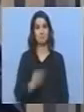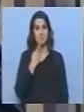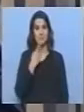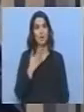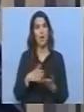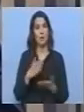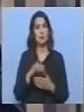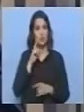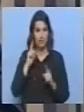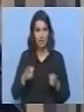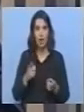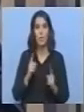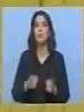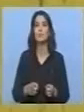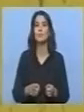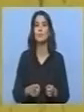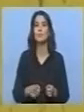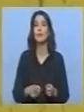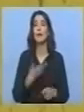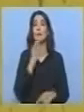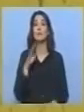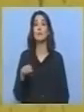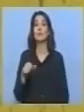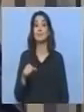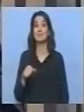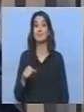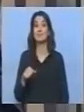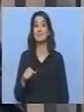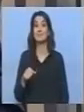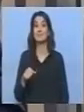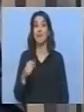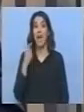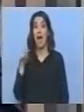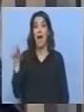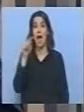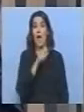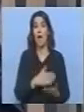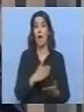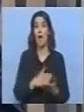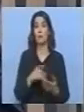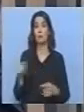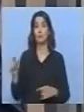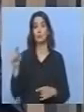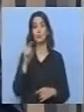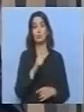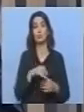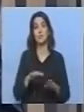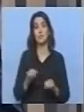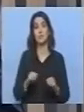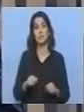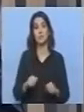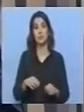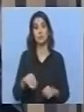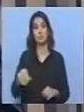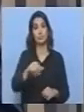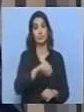Já arrancaram as obras? Depende do sítio onde esteve. Já obras são feitas em muitos locais, mas sim, nós temos